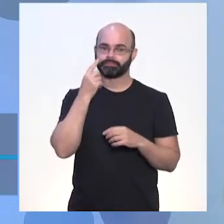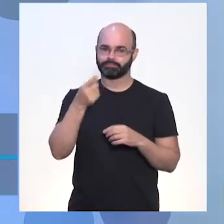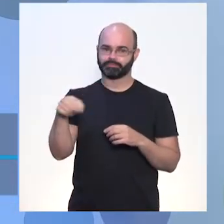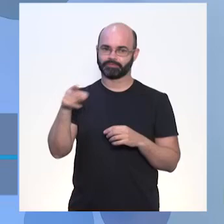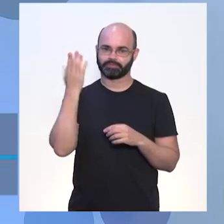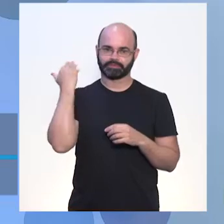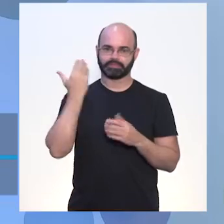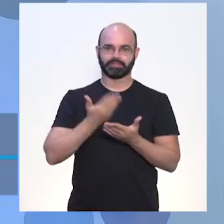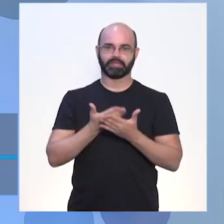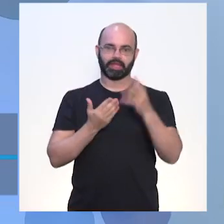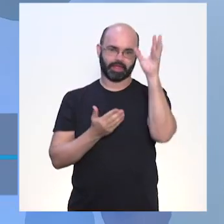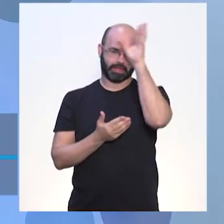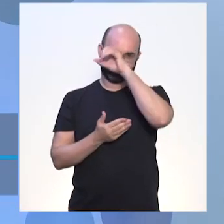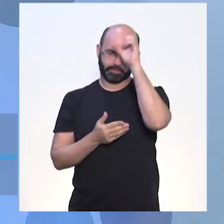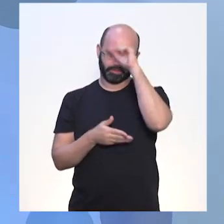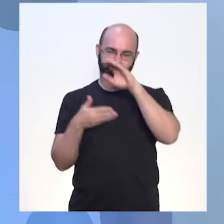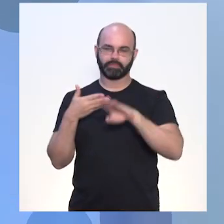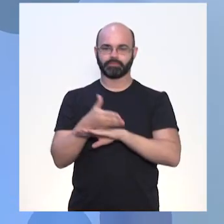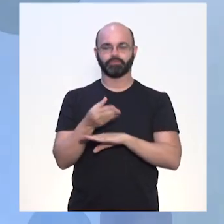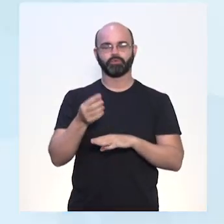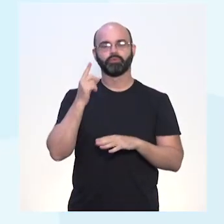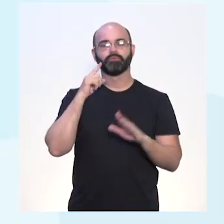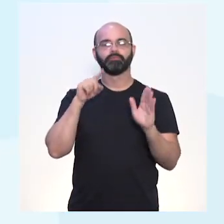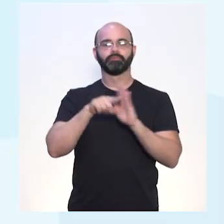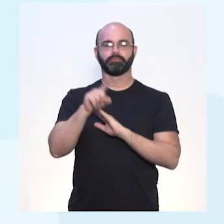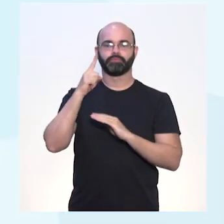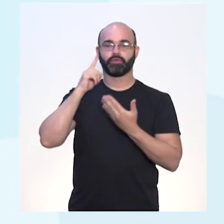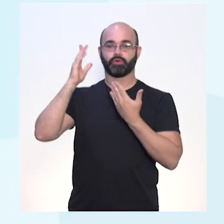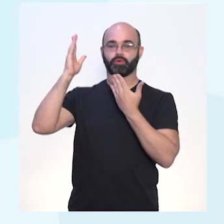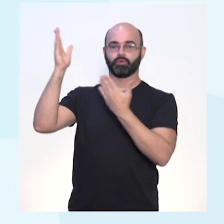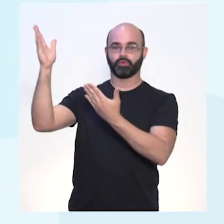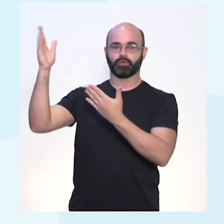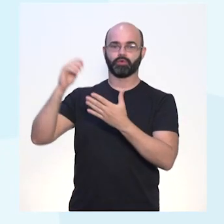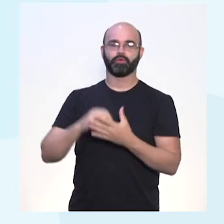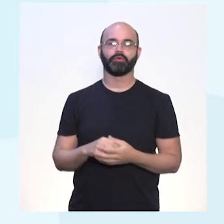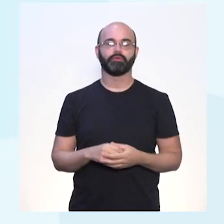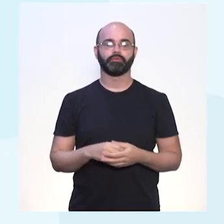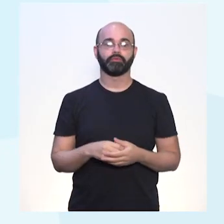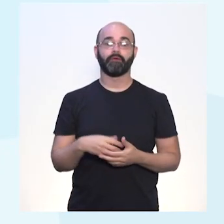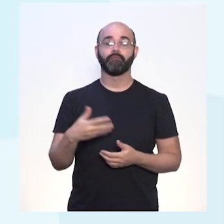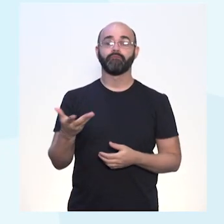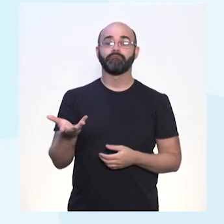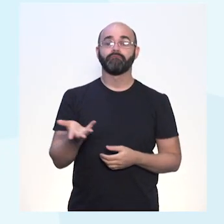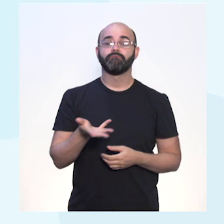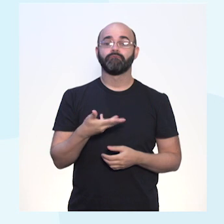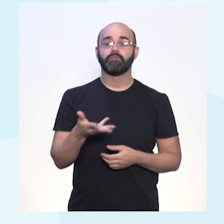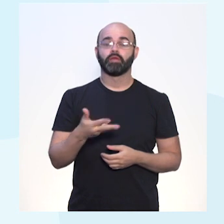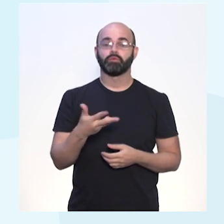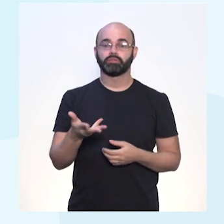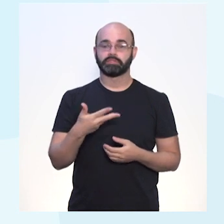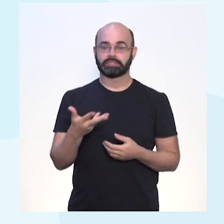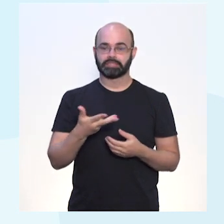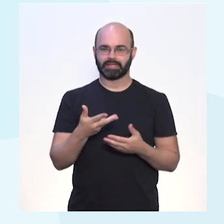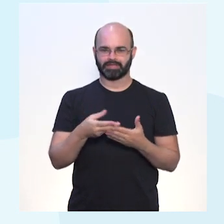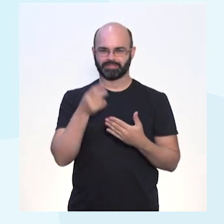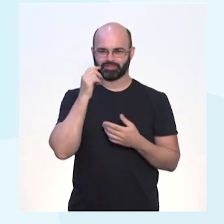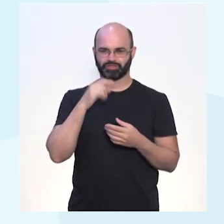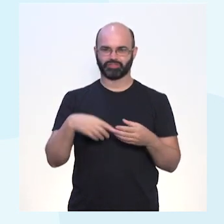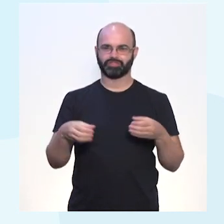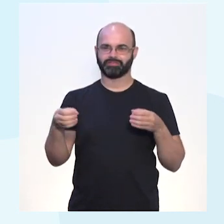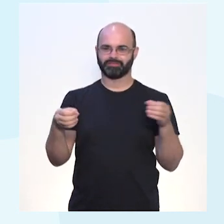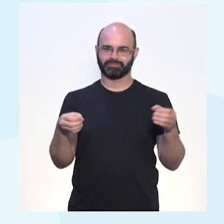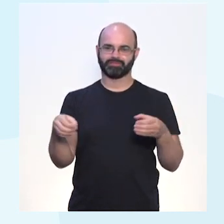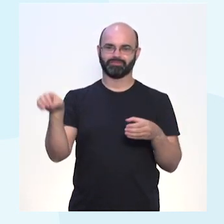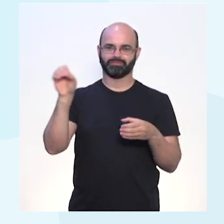eles vão participar. A pergunta é essa daí, ó. A velocidade de consumo de um reagente é maior,